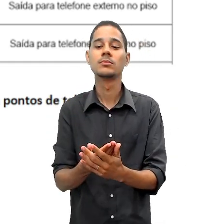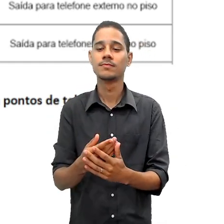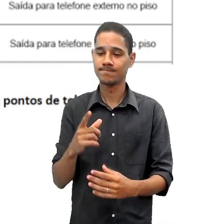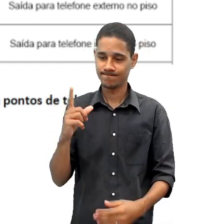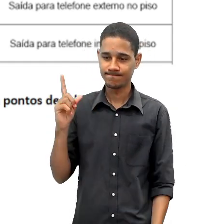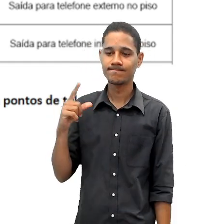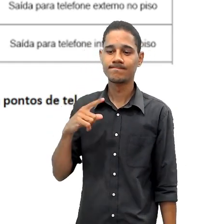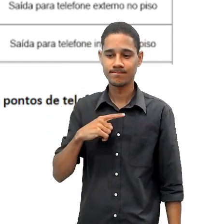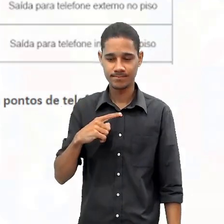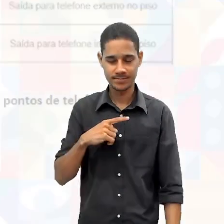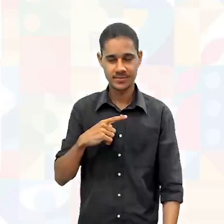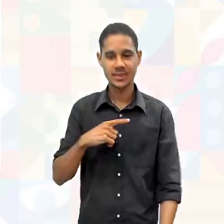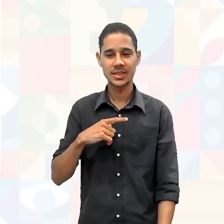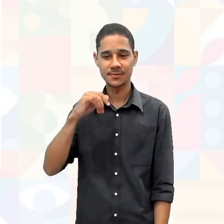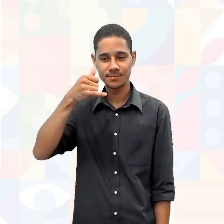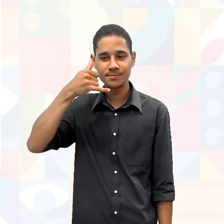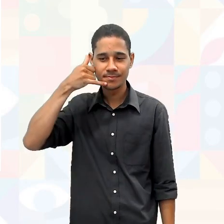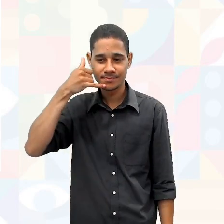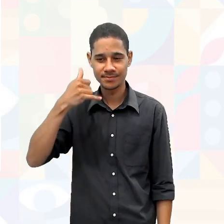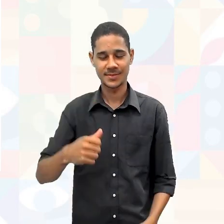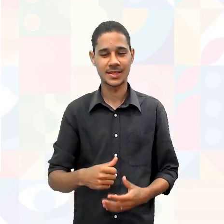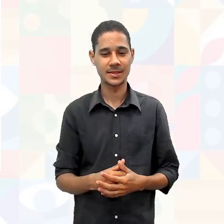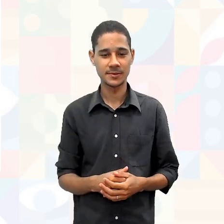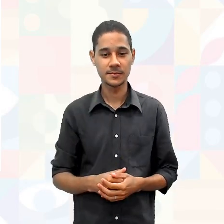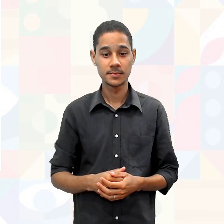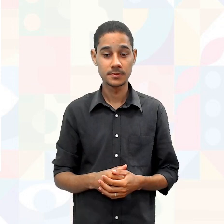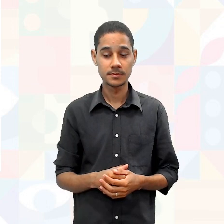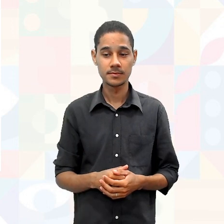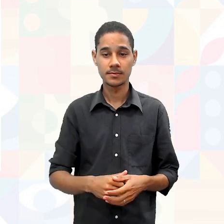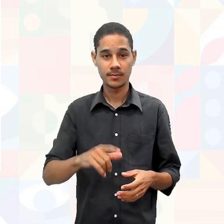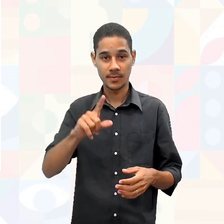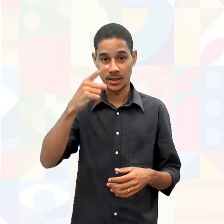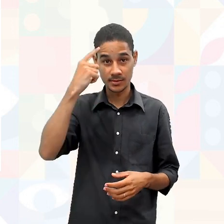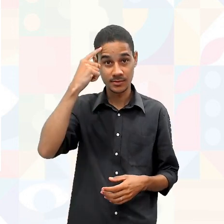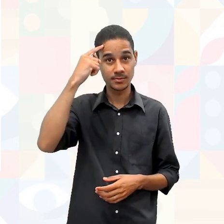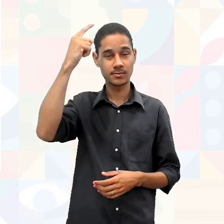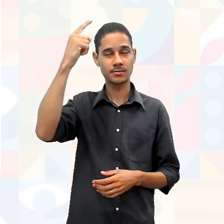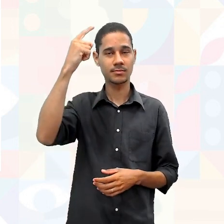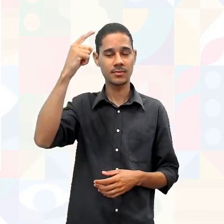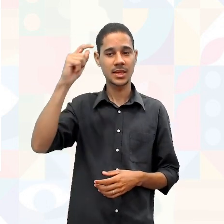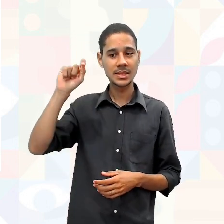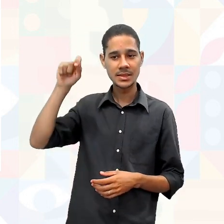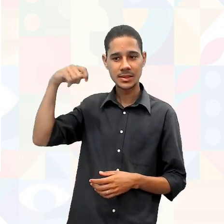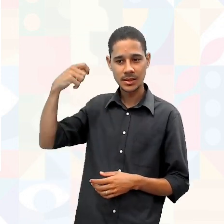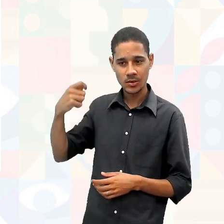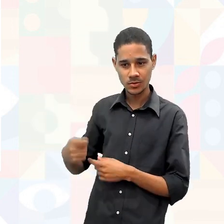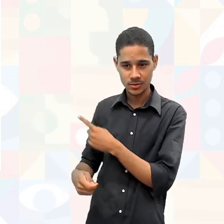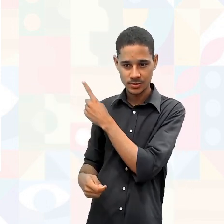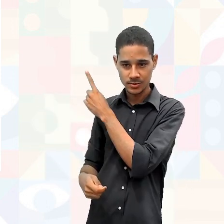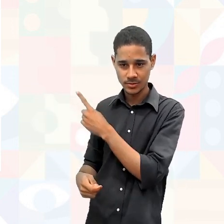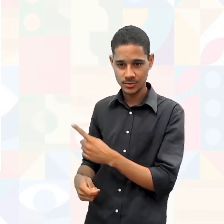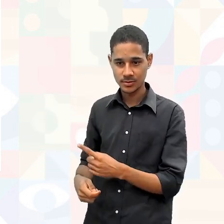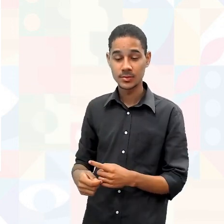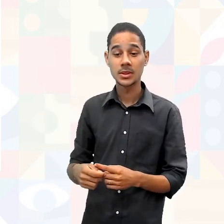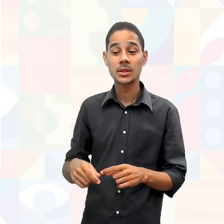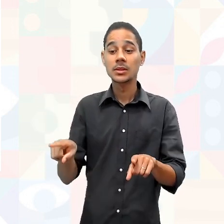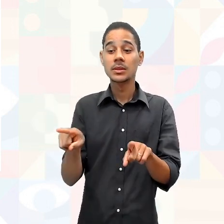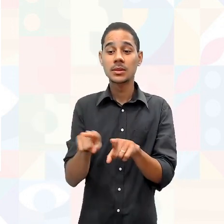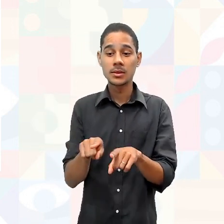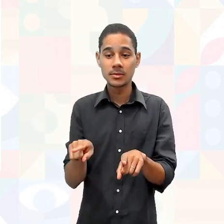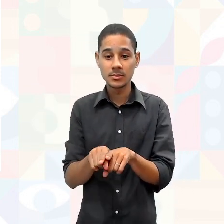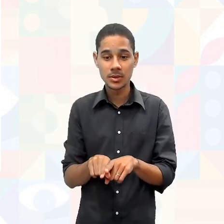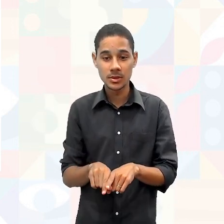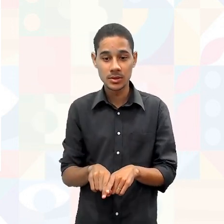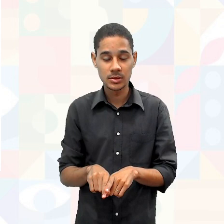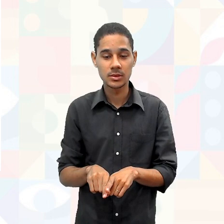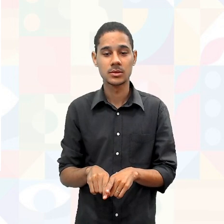esse tipo de instalação, tá certo? Então a gente precisa ter em mente essa simbologia, ok? E também a